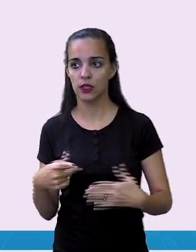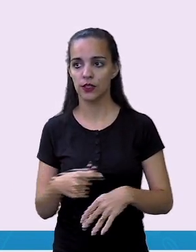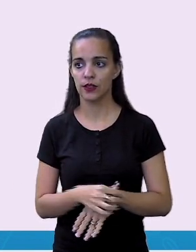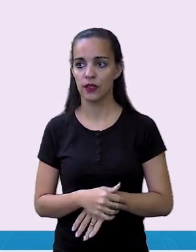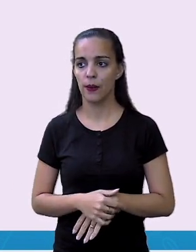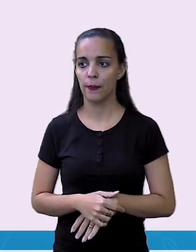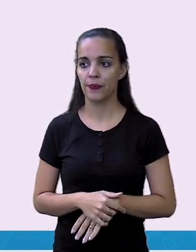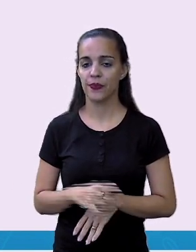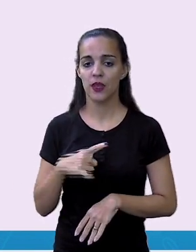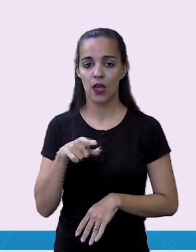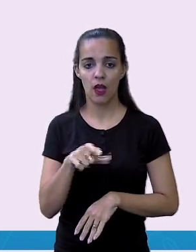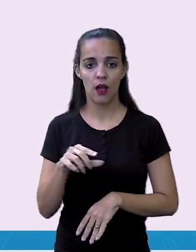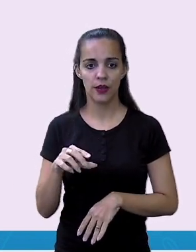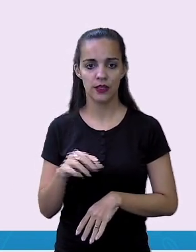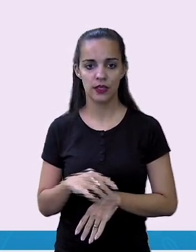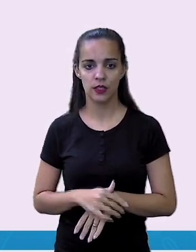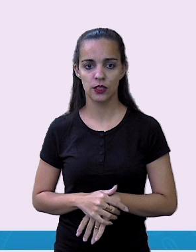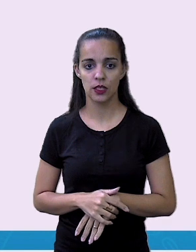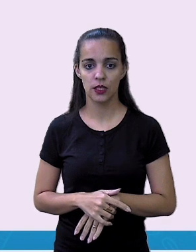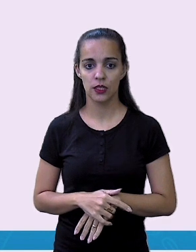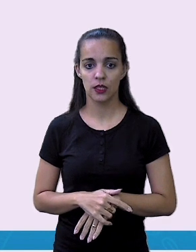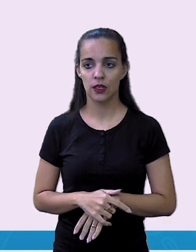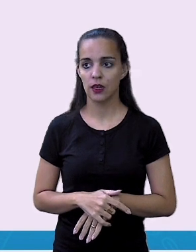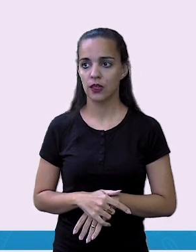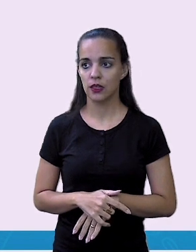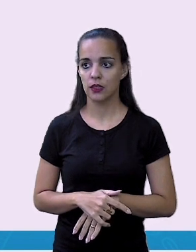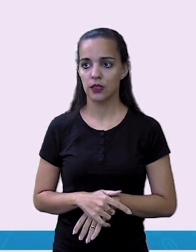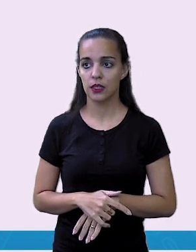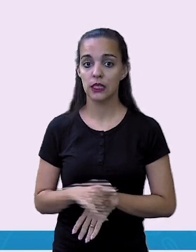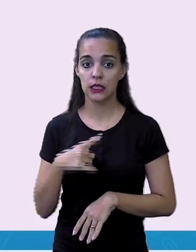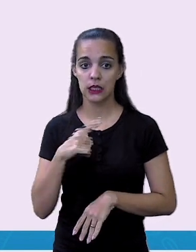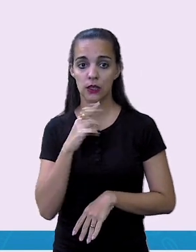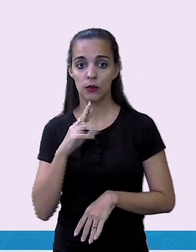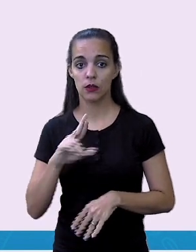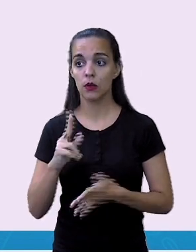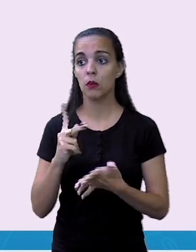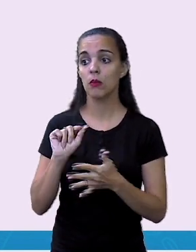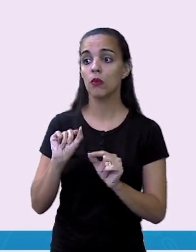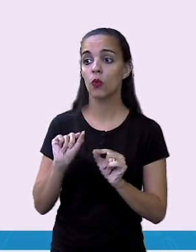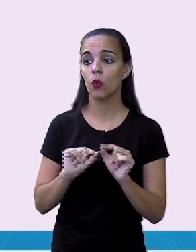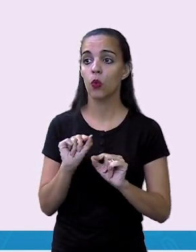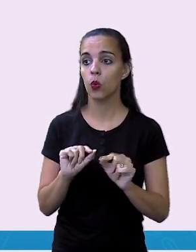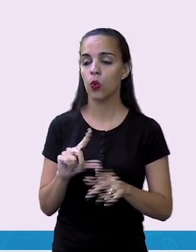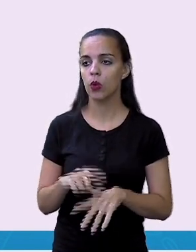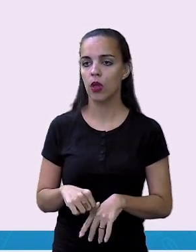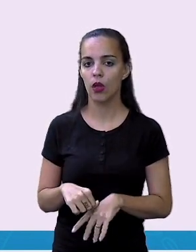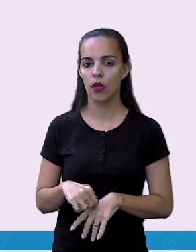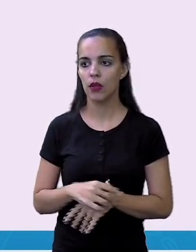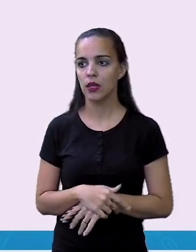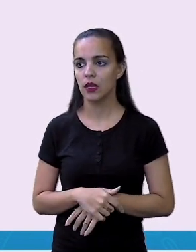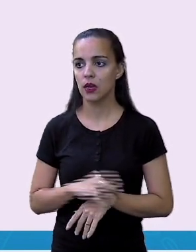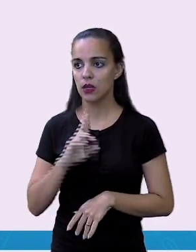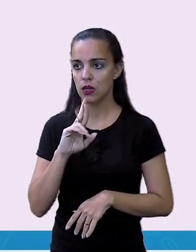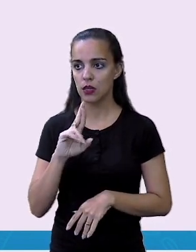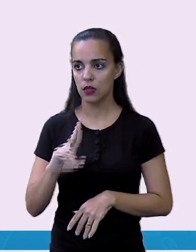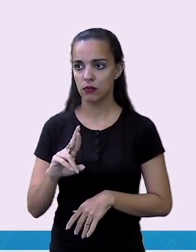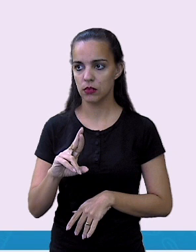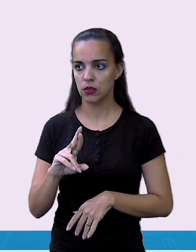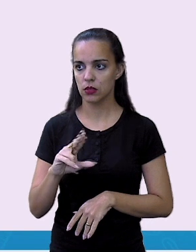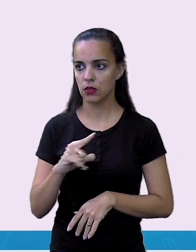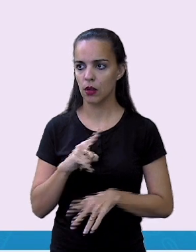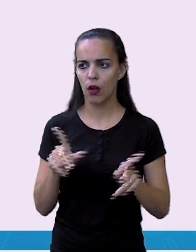essa questão não tem nenhuma alternativa. Essa questão é aquela que o